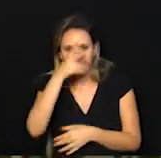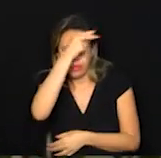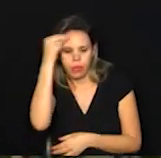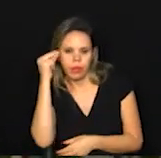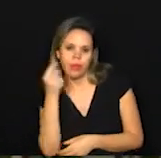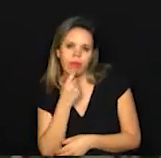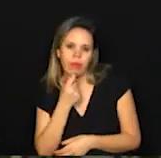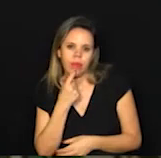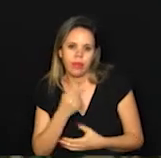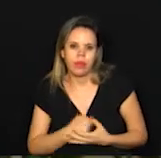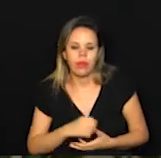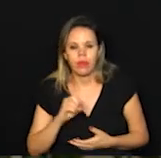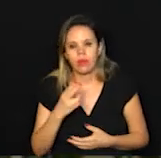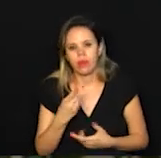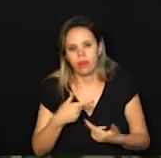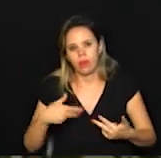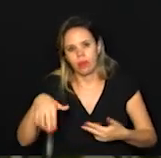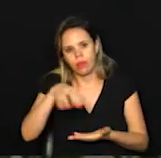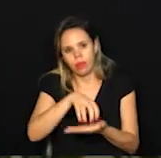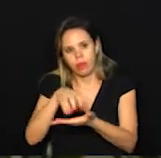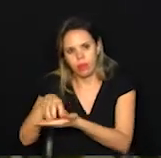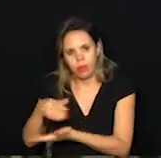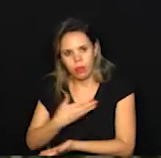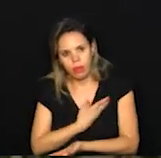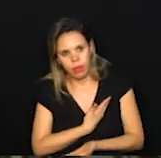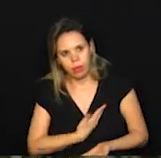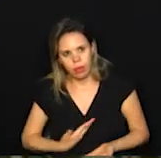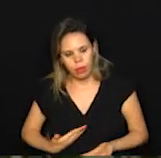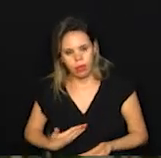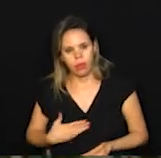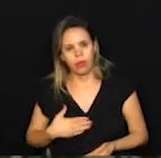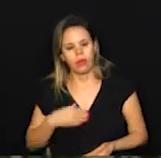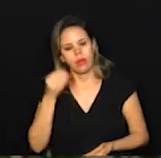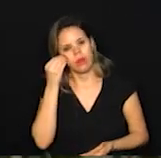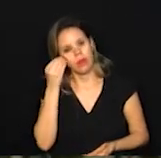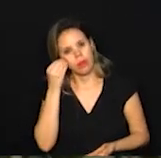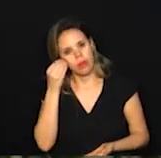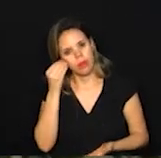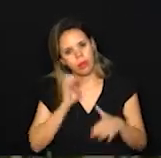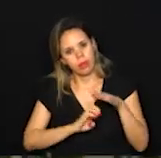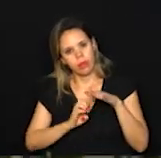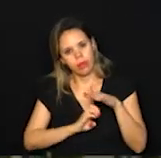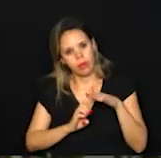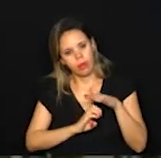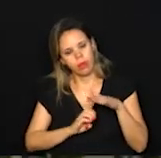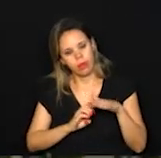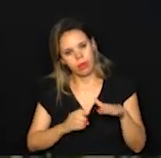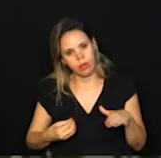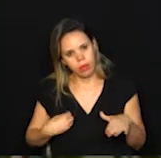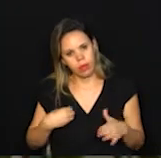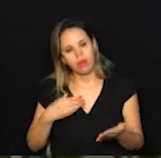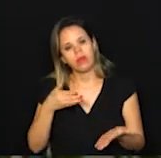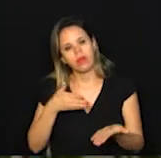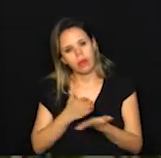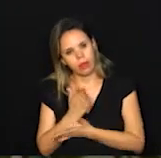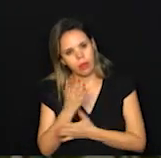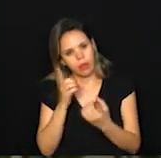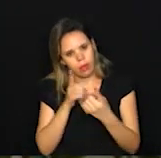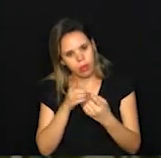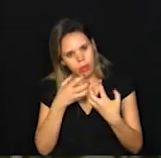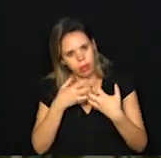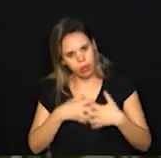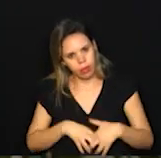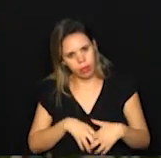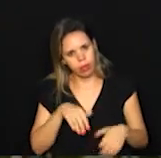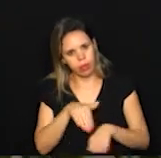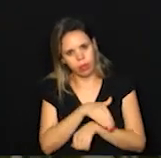Prefeitura Municipal ou por demais órgãos governamentais que atesta que aquela empresa está autorizada a funcionar